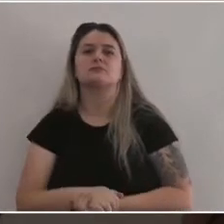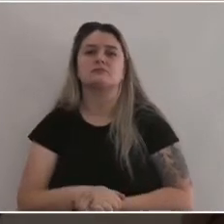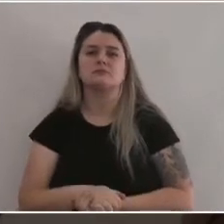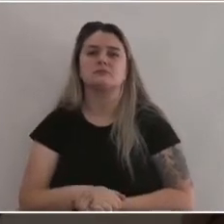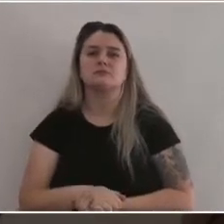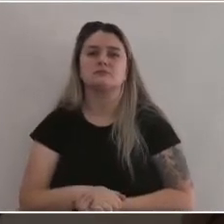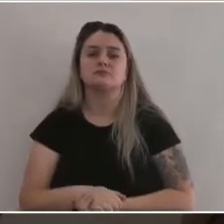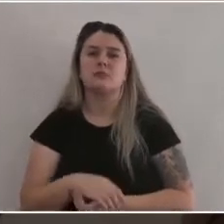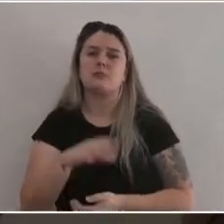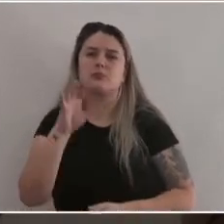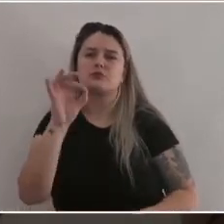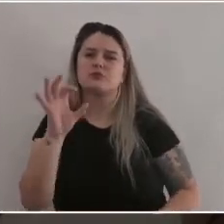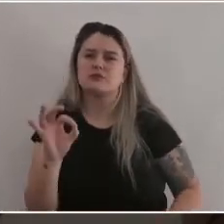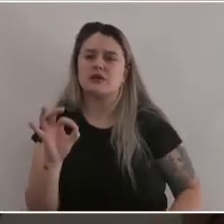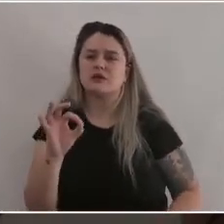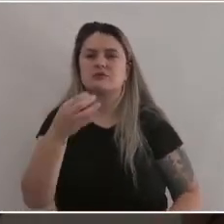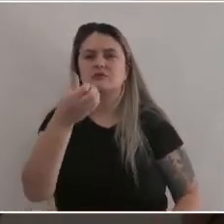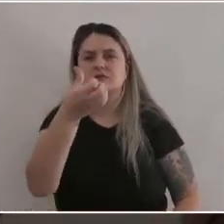20.232.000, um percentual de